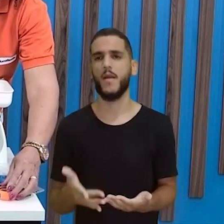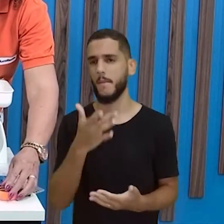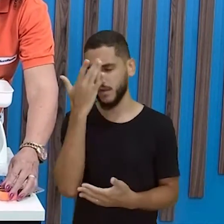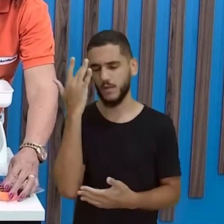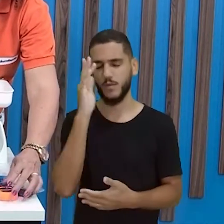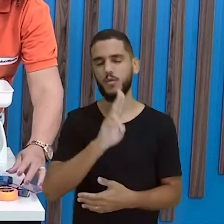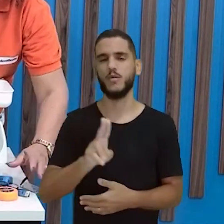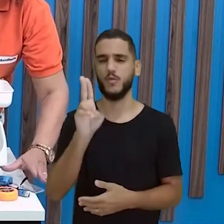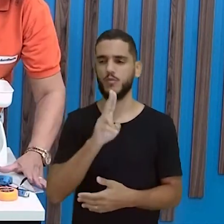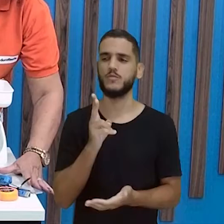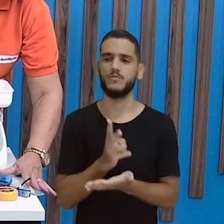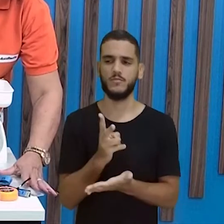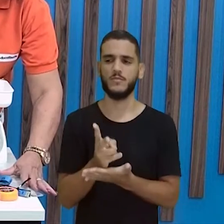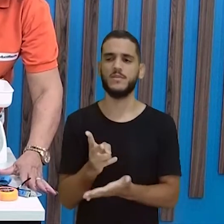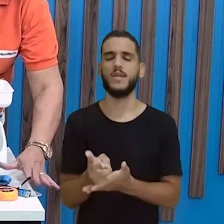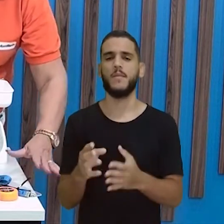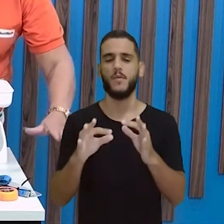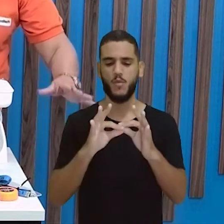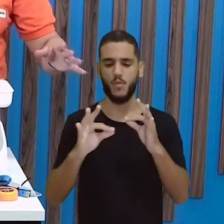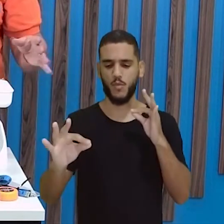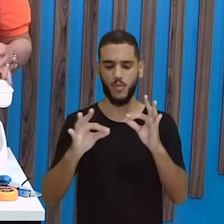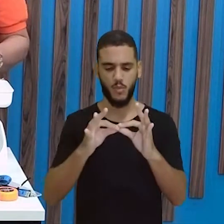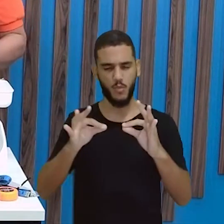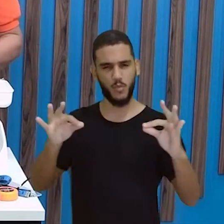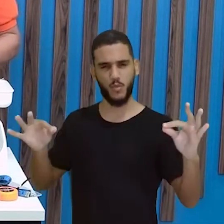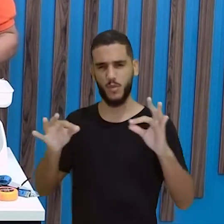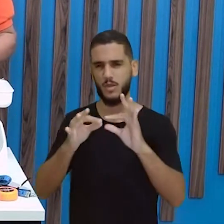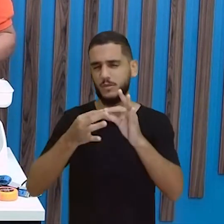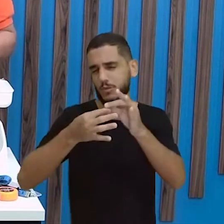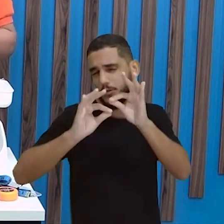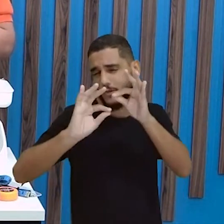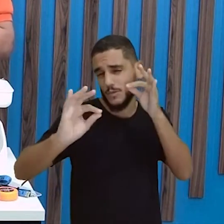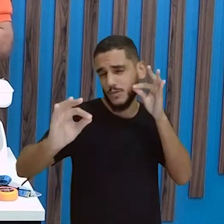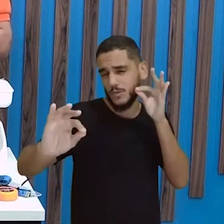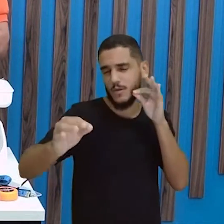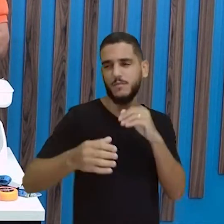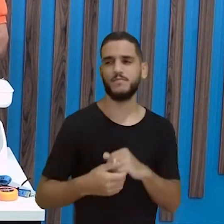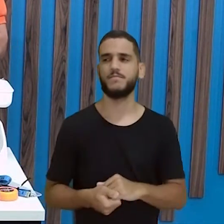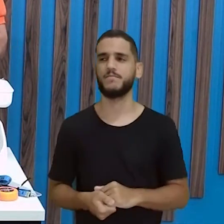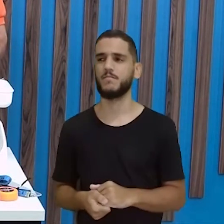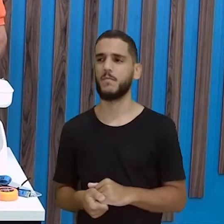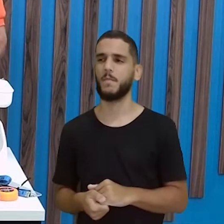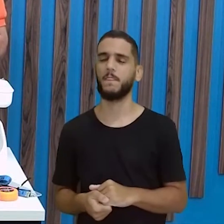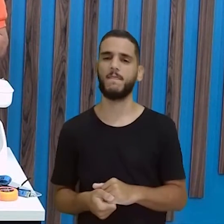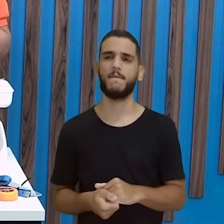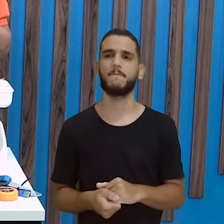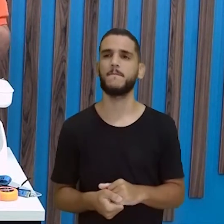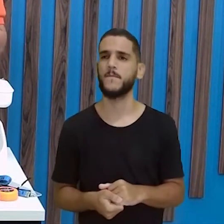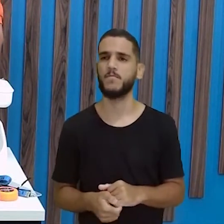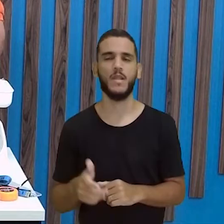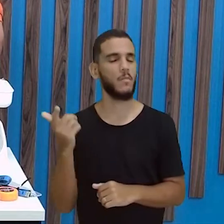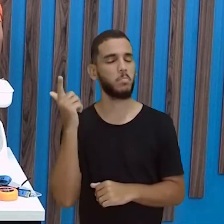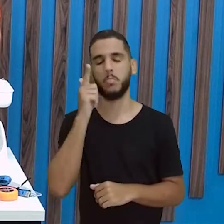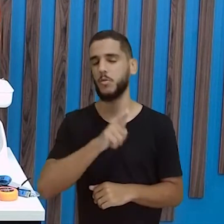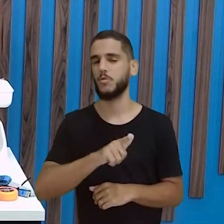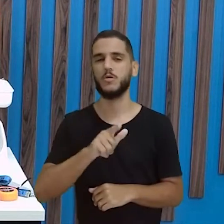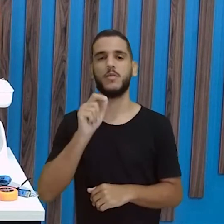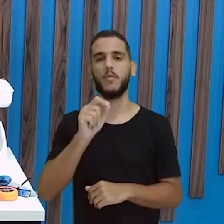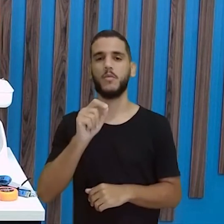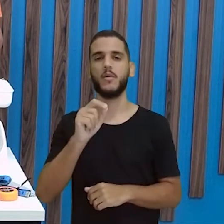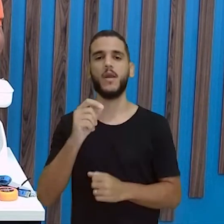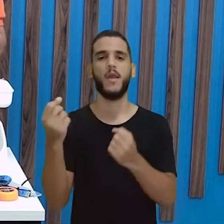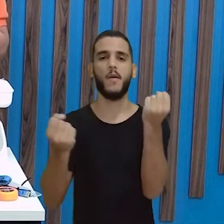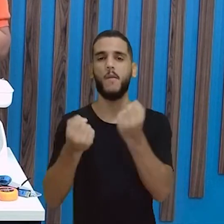utilizam mais, né? Porque são para medir longas distâncias. E não trouxe para vocês o velocímetro do carro,